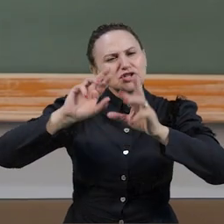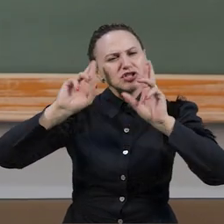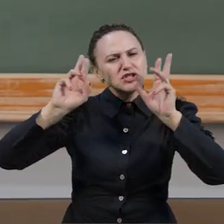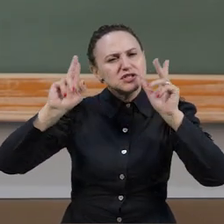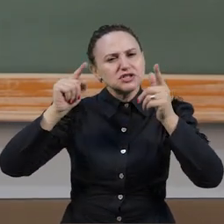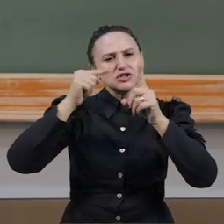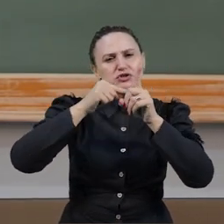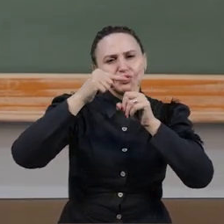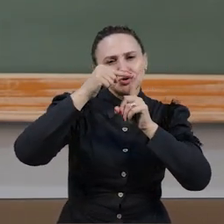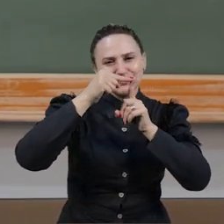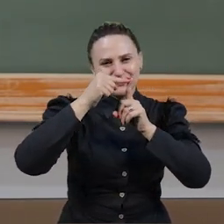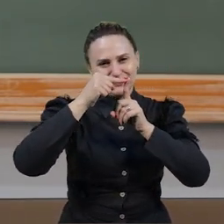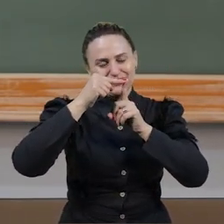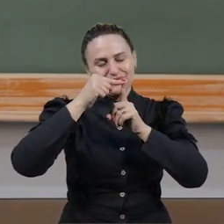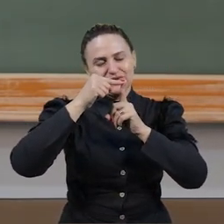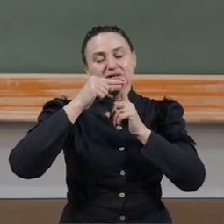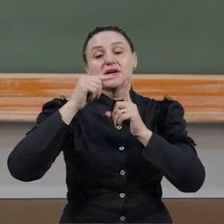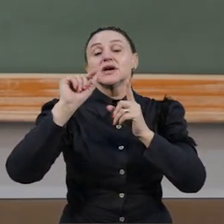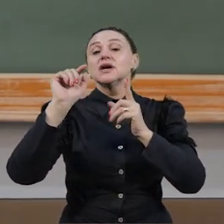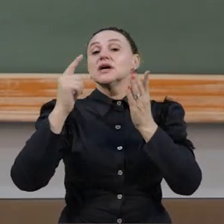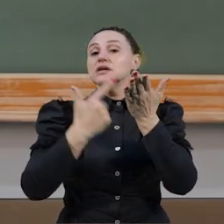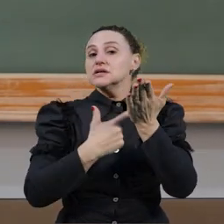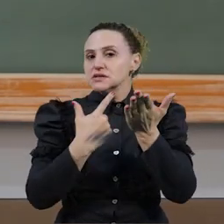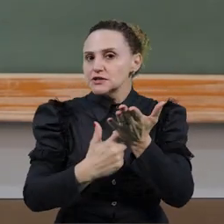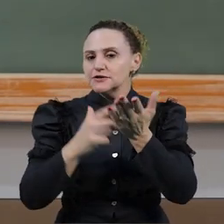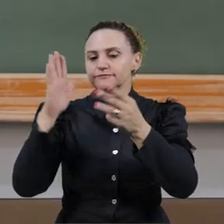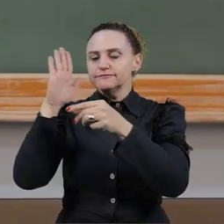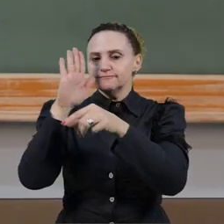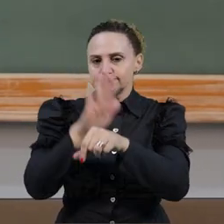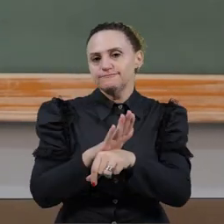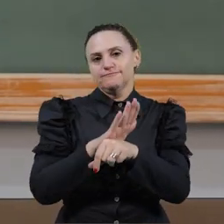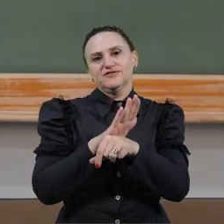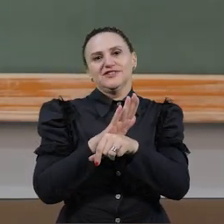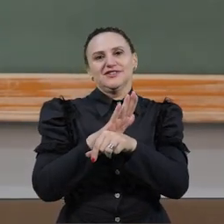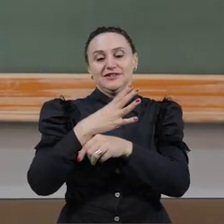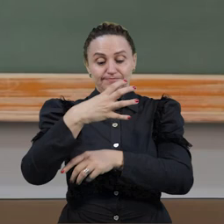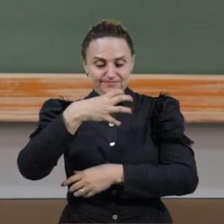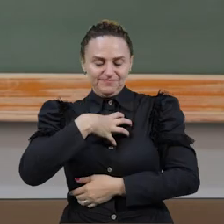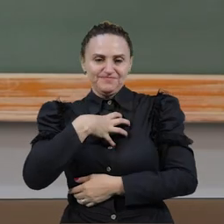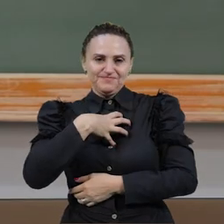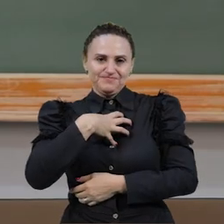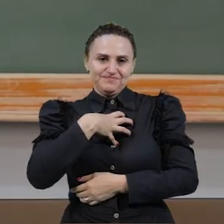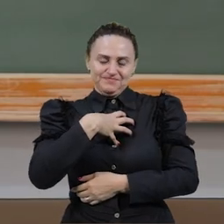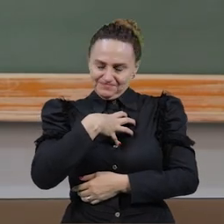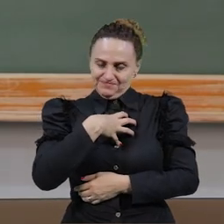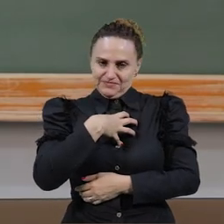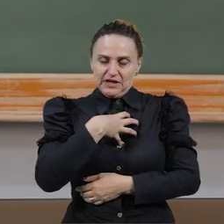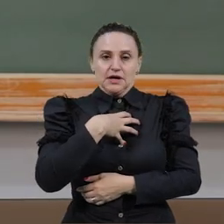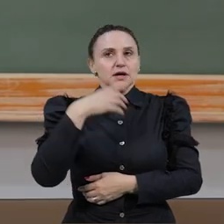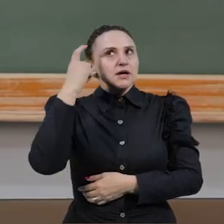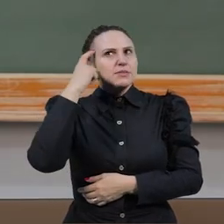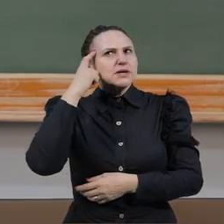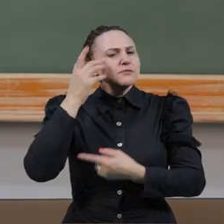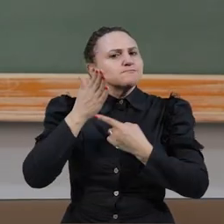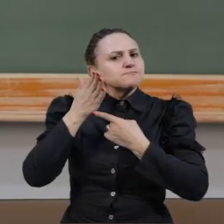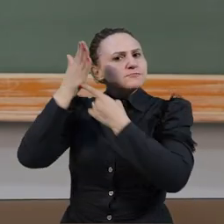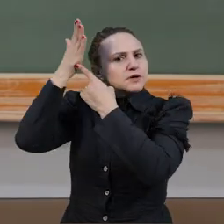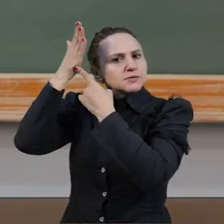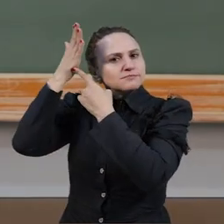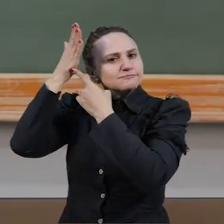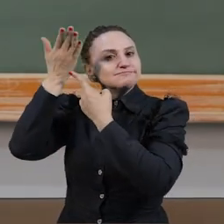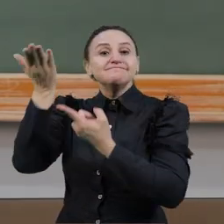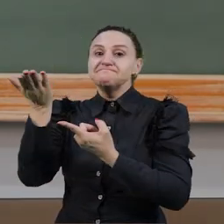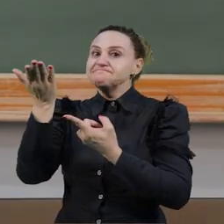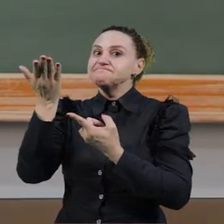paisagem Então esse livro didático nos ajudará nesse sentido também para pensar na avaliação e nas tecnologias porque hoje